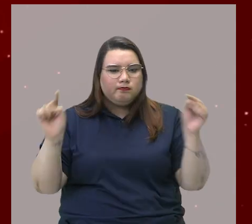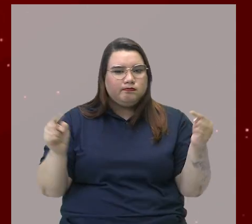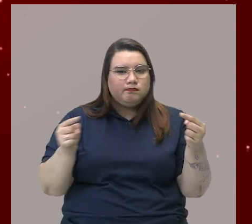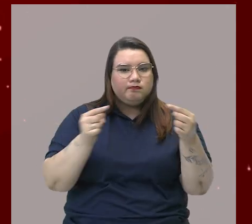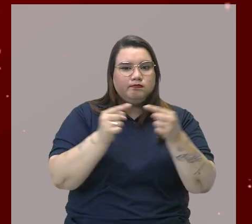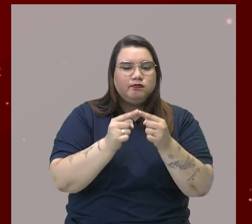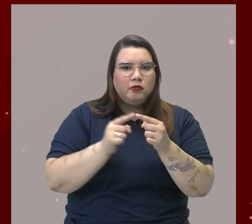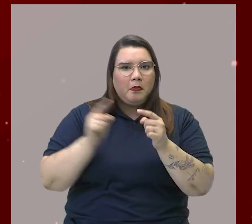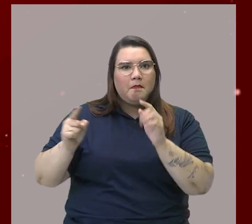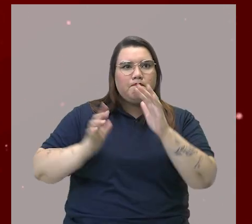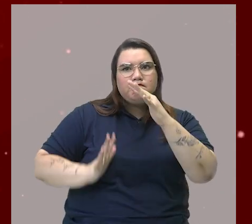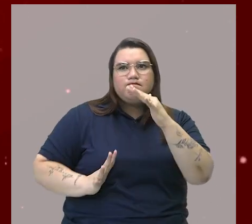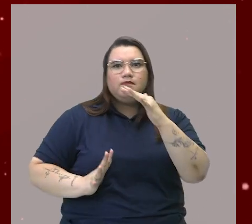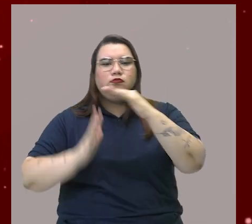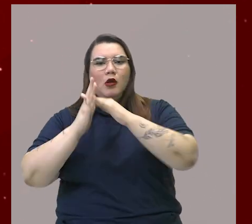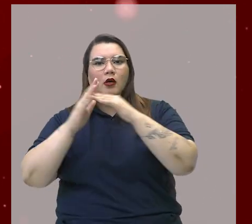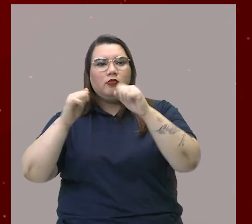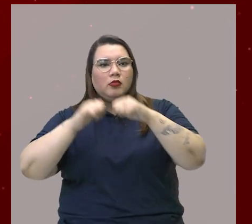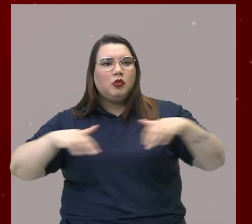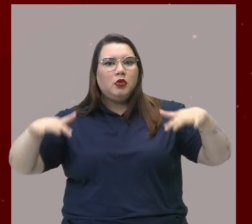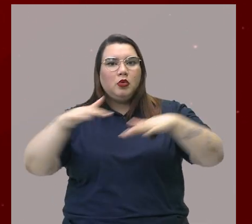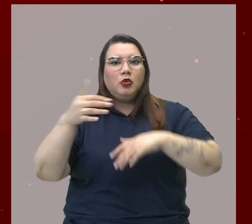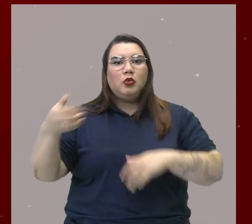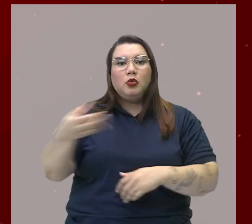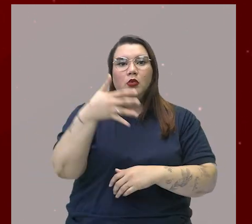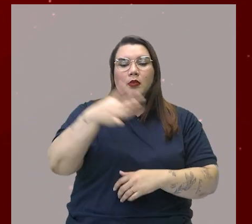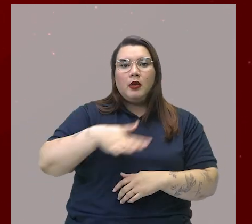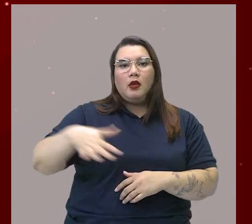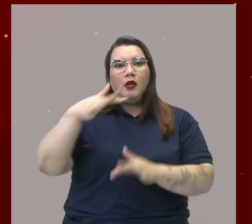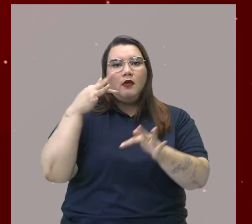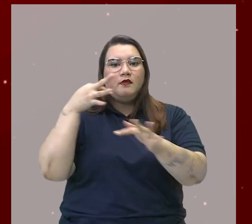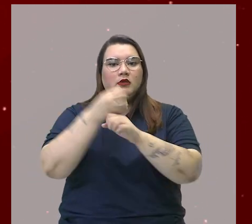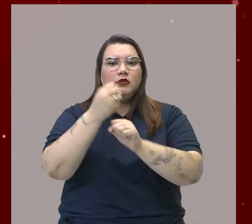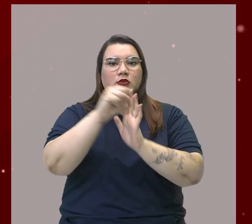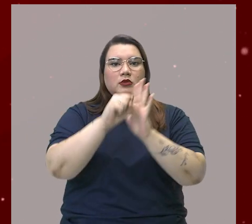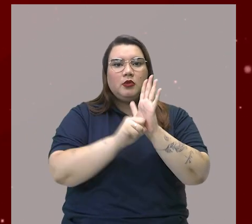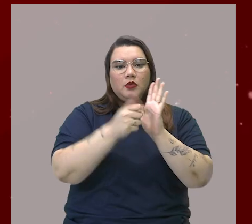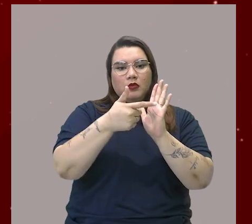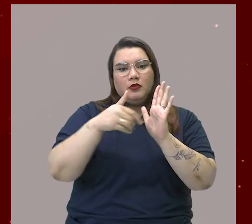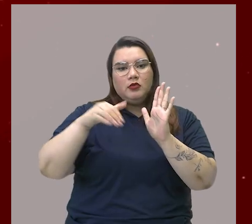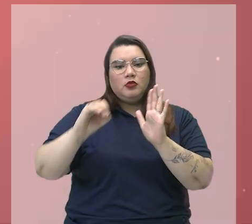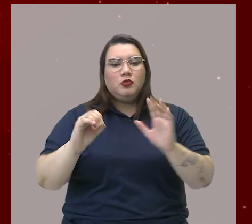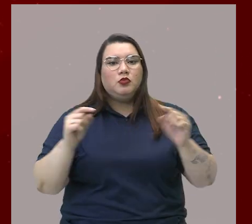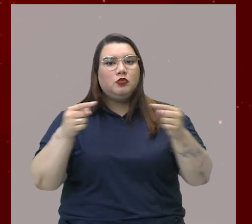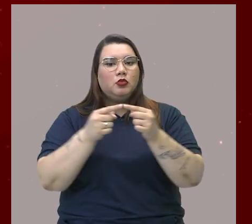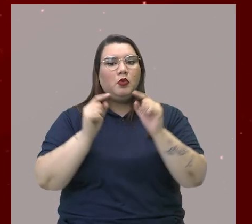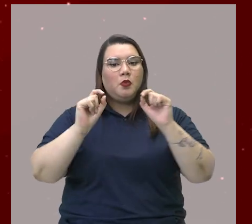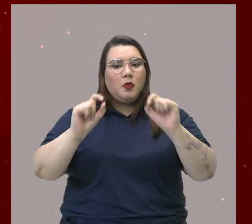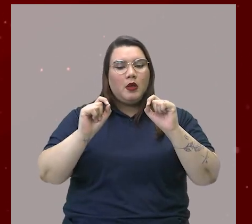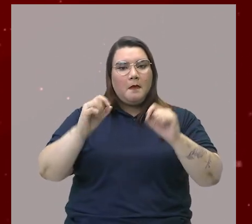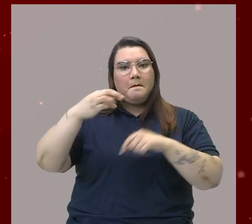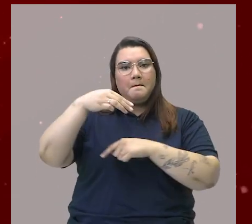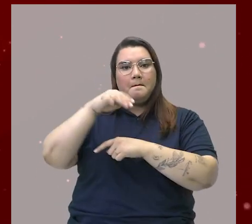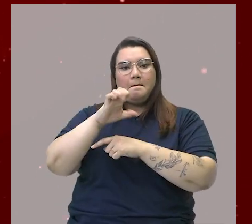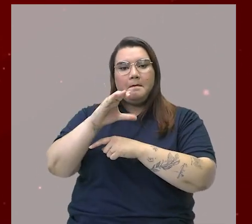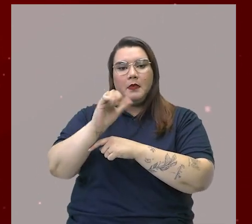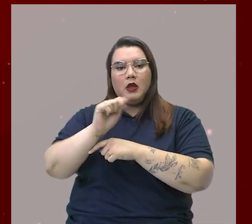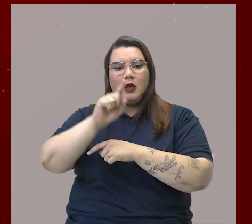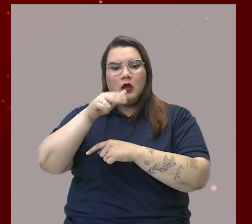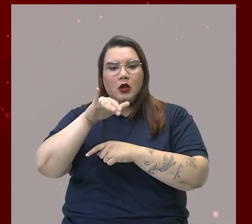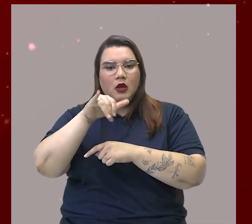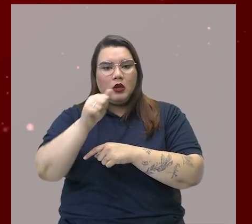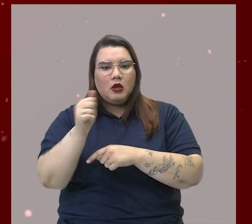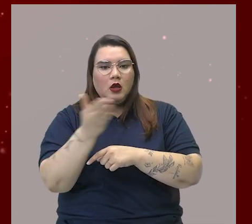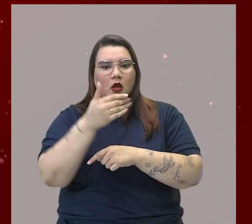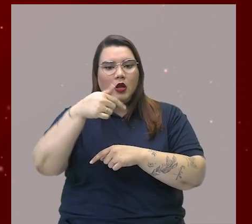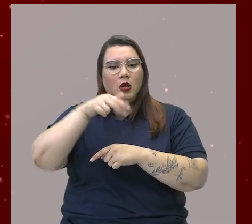teorias, ele seria o arauto de toda uma nova área da física do século XX, a mecânica quântica. Em